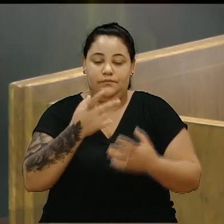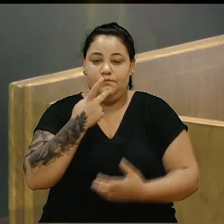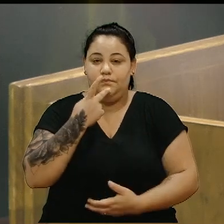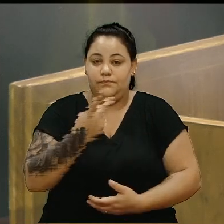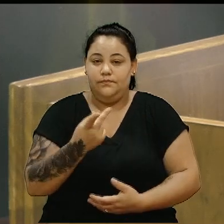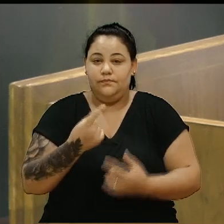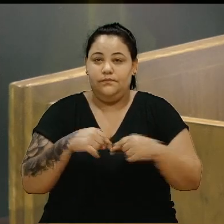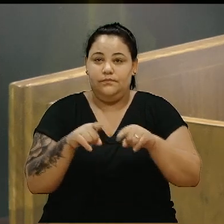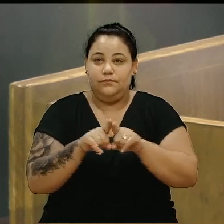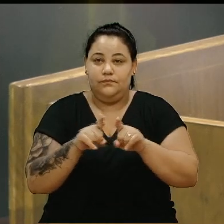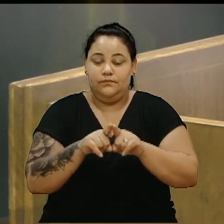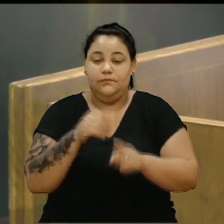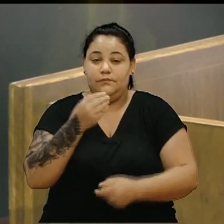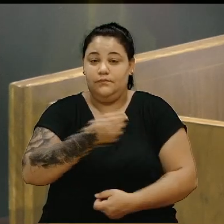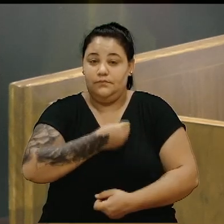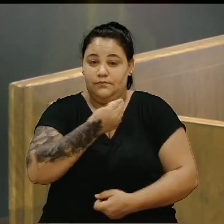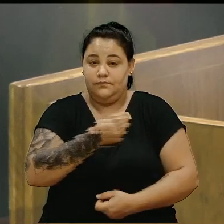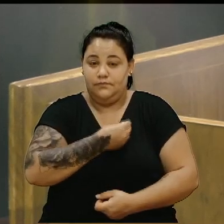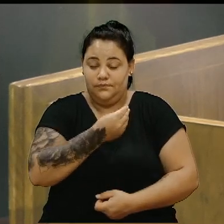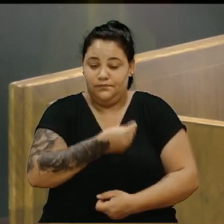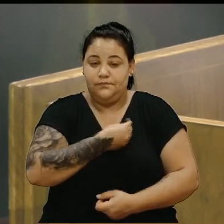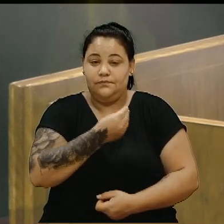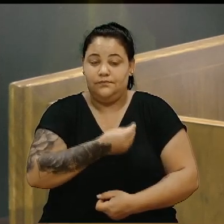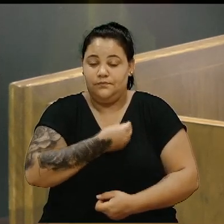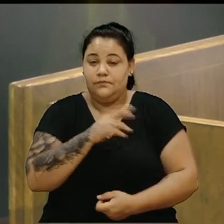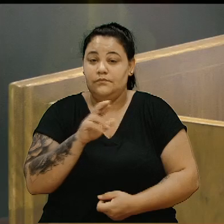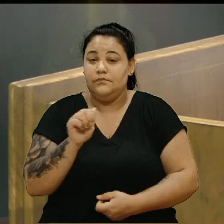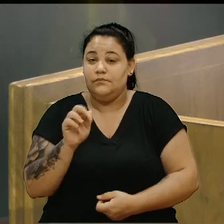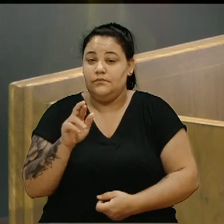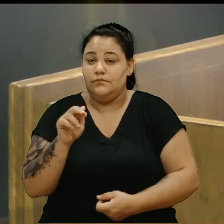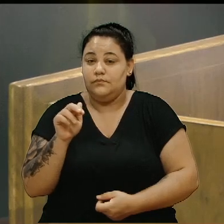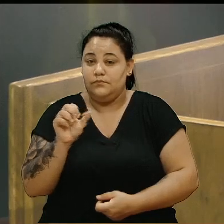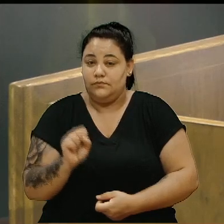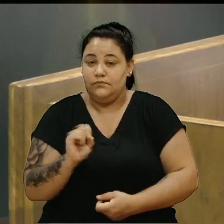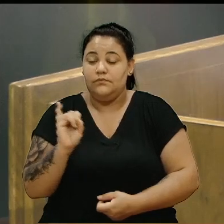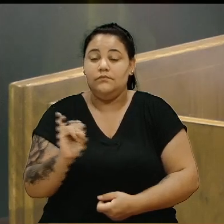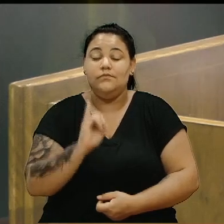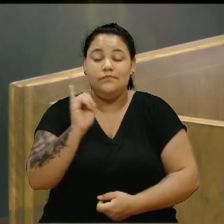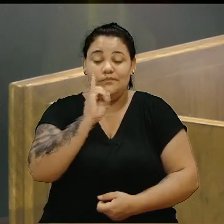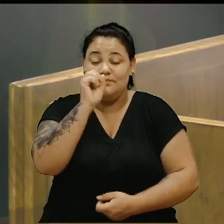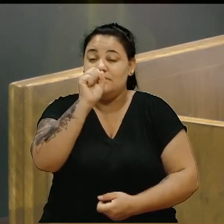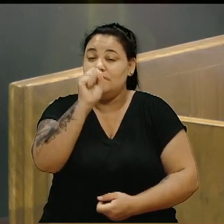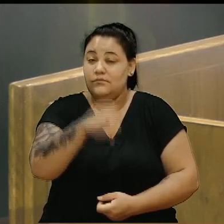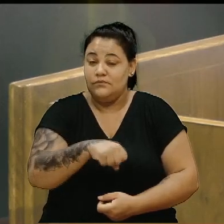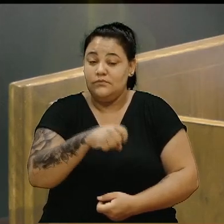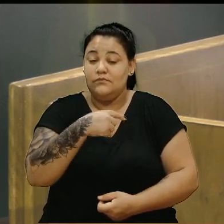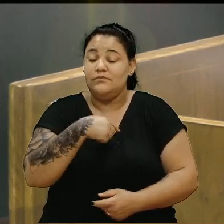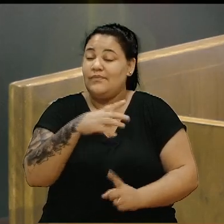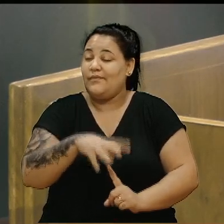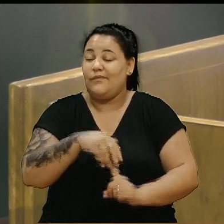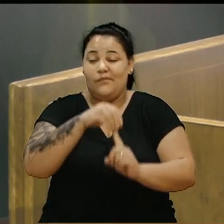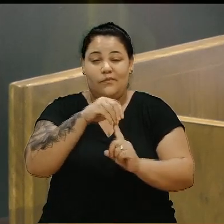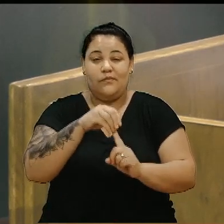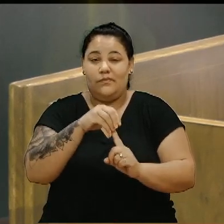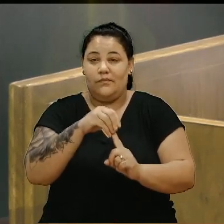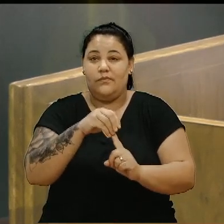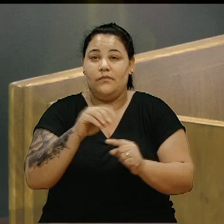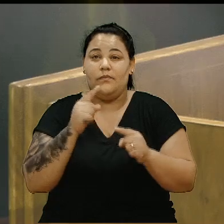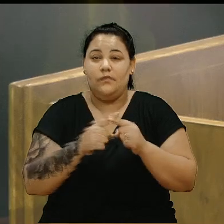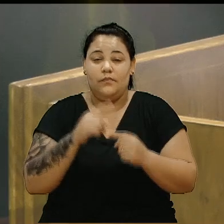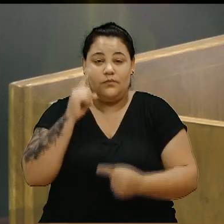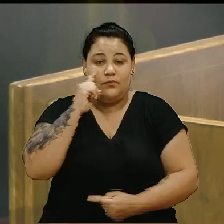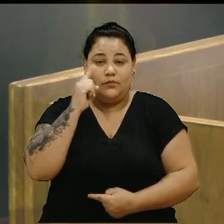falando: vidas raras importam, é o nosso lema. Pois a cada dia está sendo nos tirado